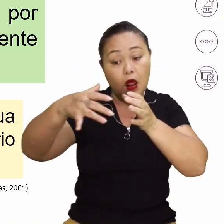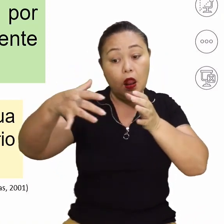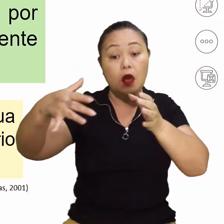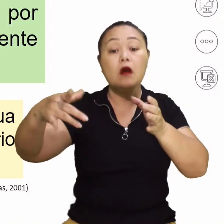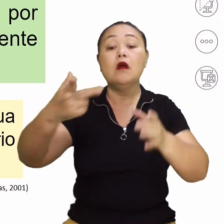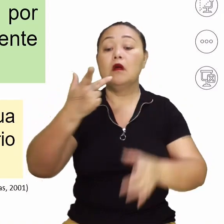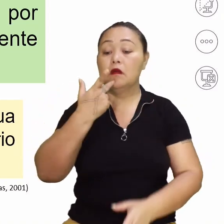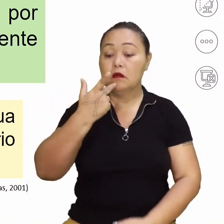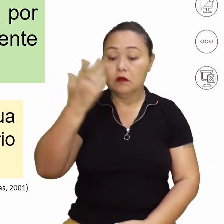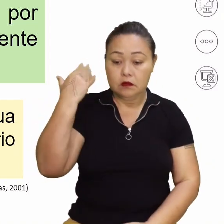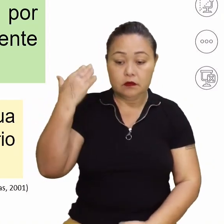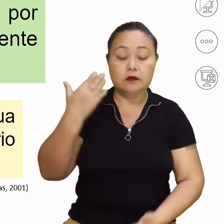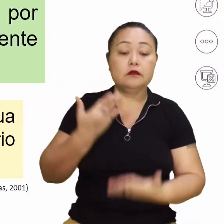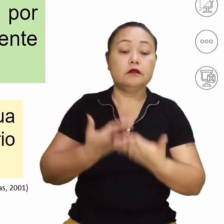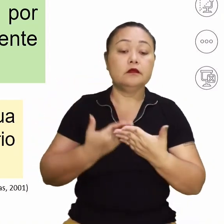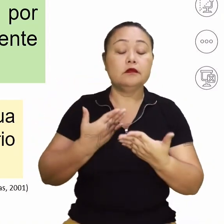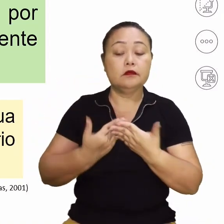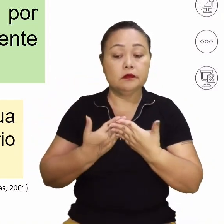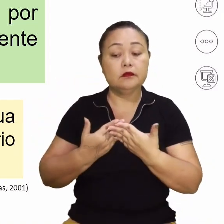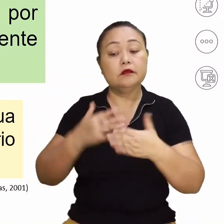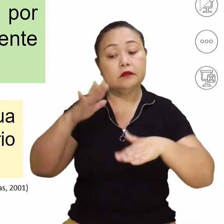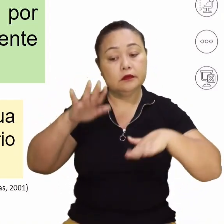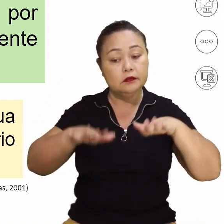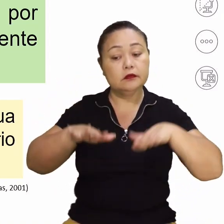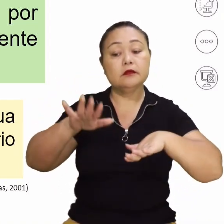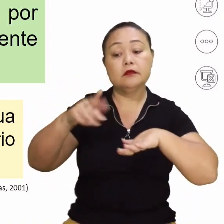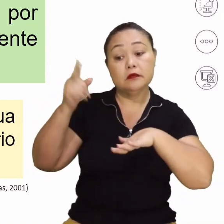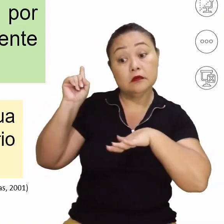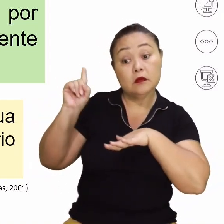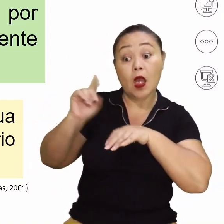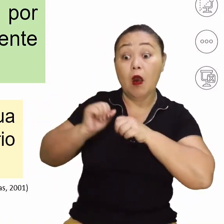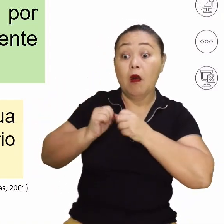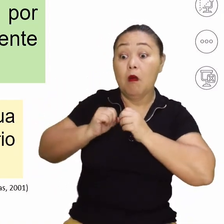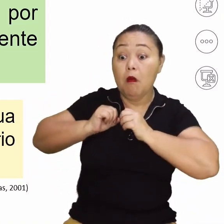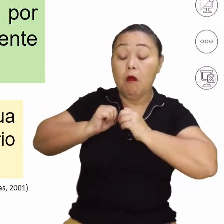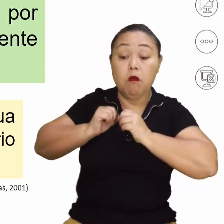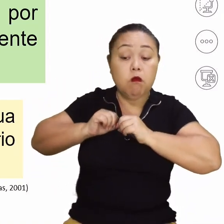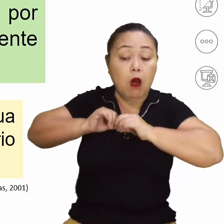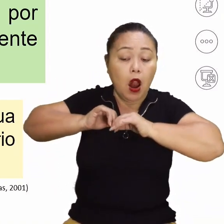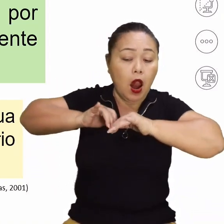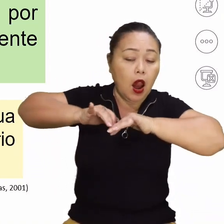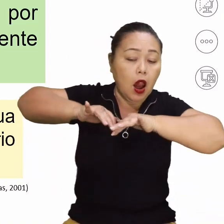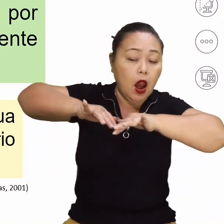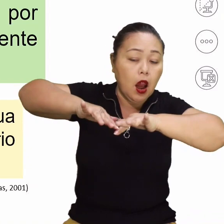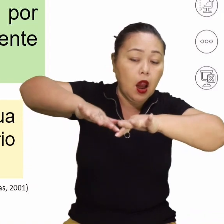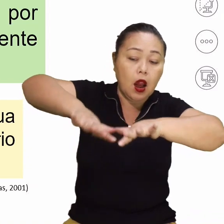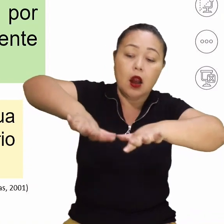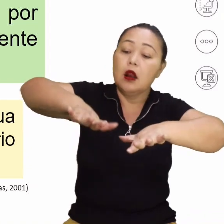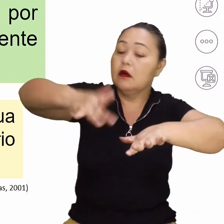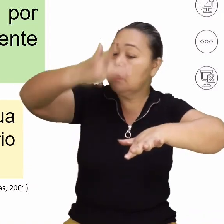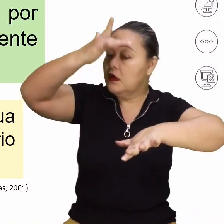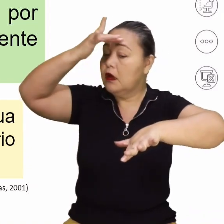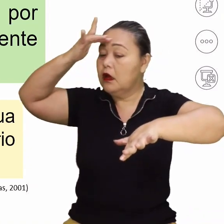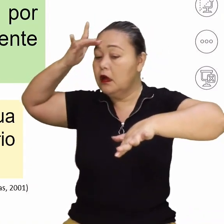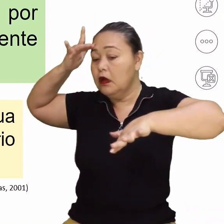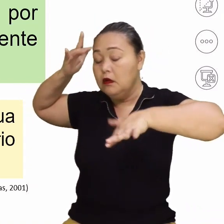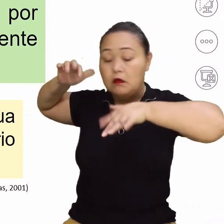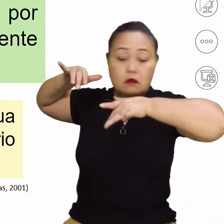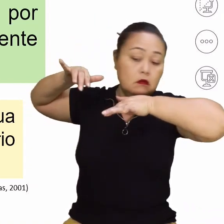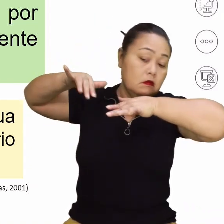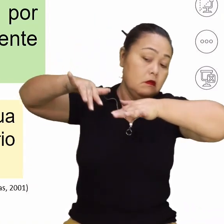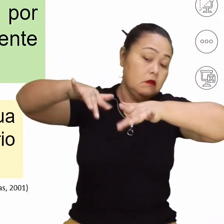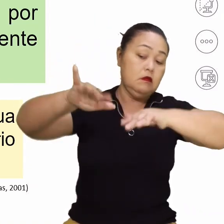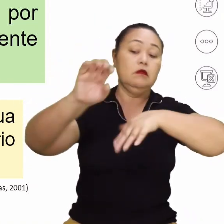falamos isso na aula passada em vez de quando nós falamos nesse bumbum da migração no estado de Rondônia que